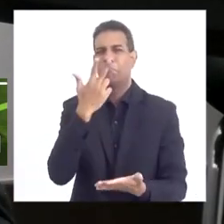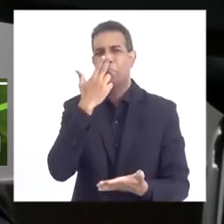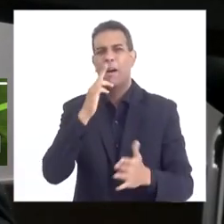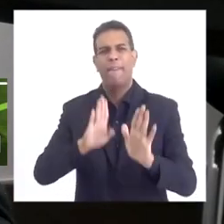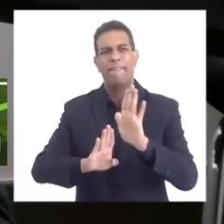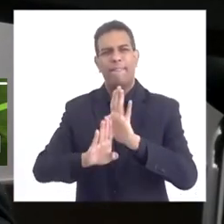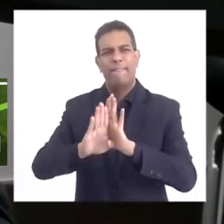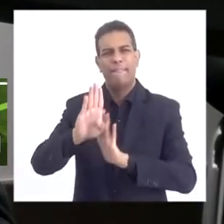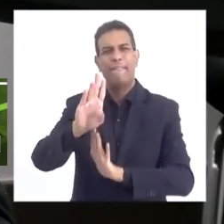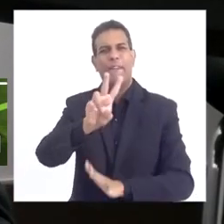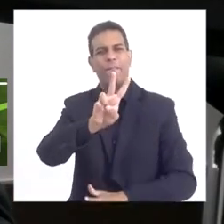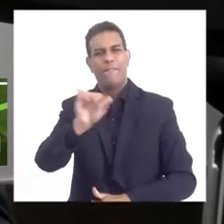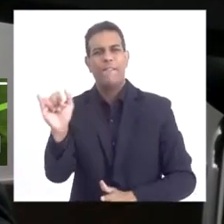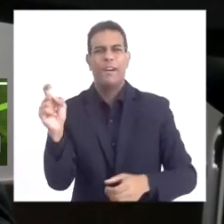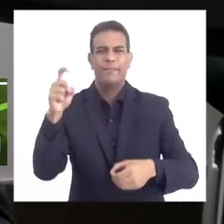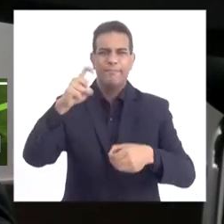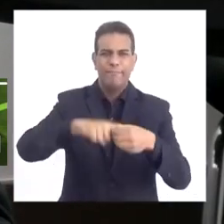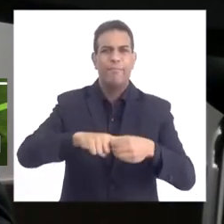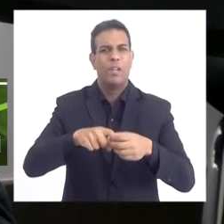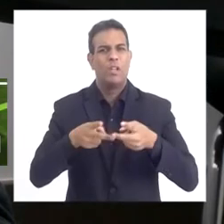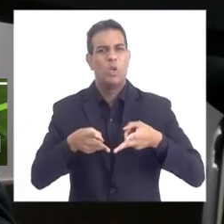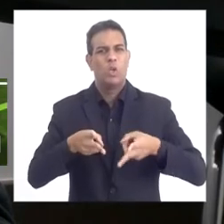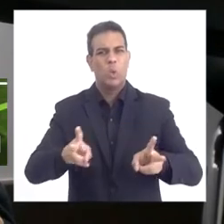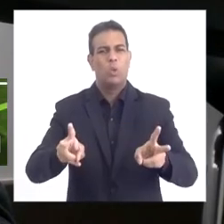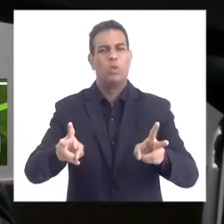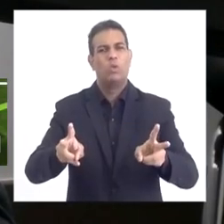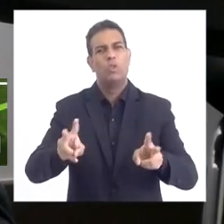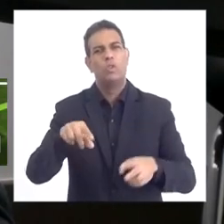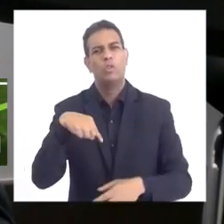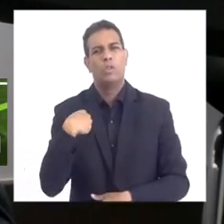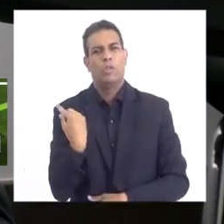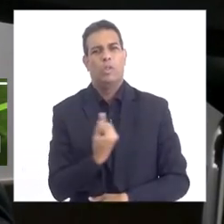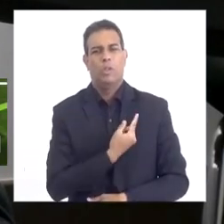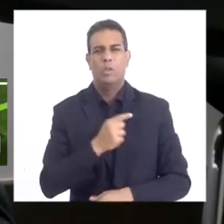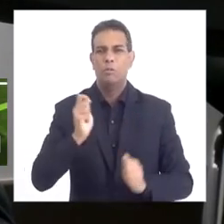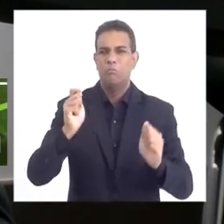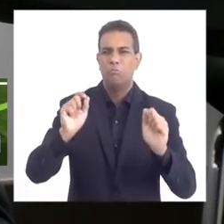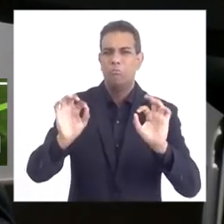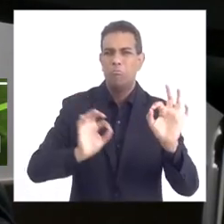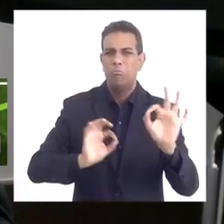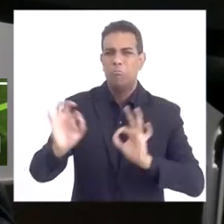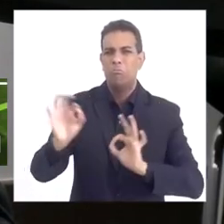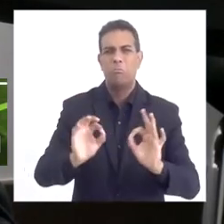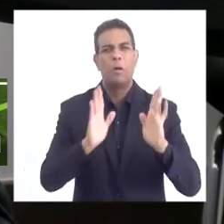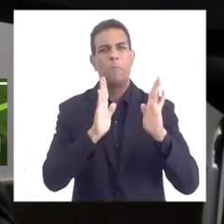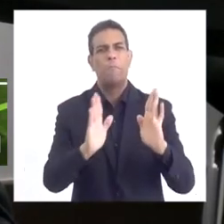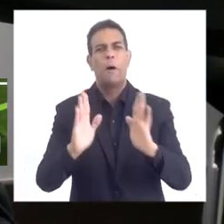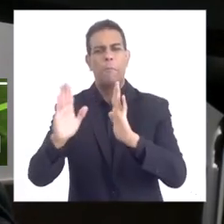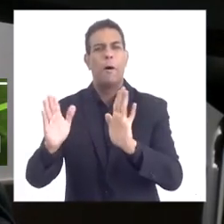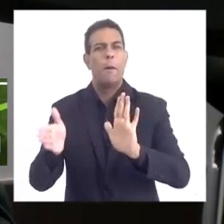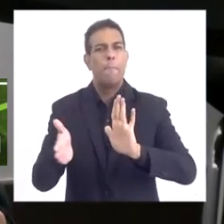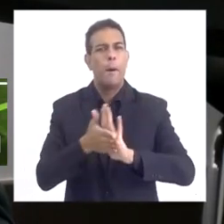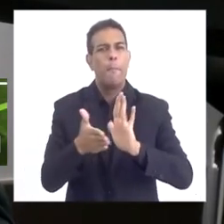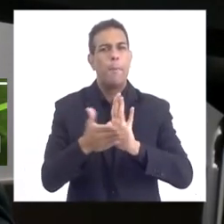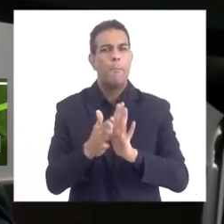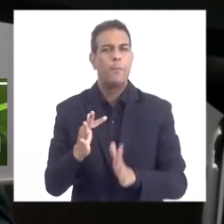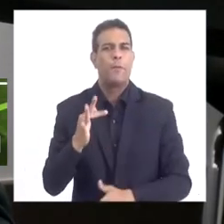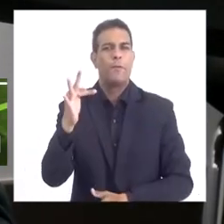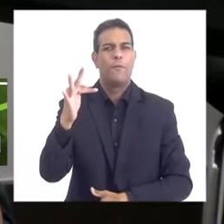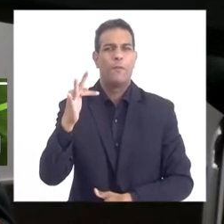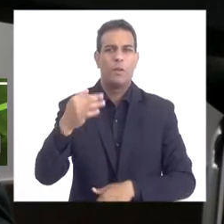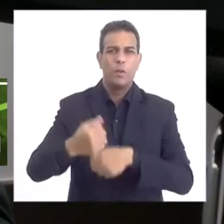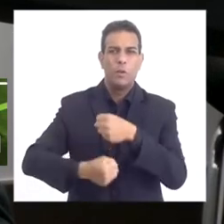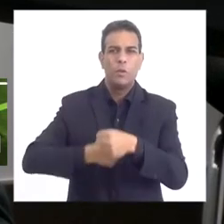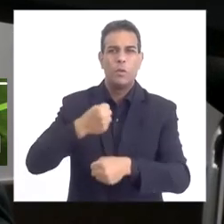de retomada continua, né, até para que a gente possa ferir as suas próprias projeções para os